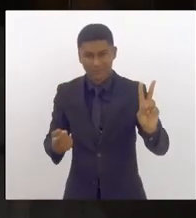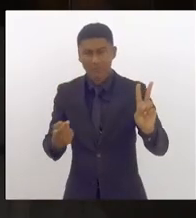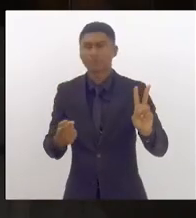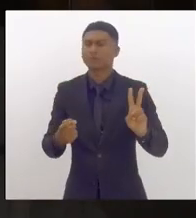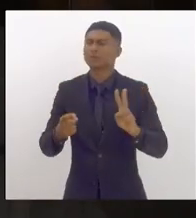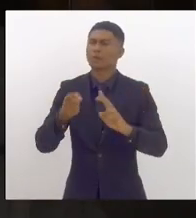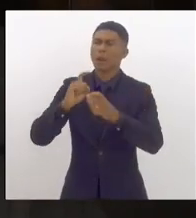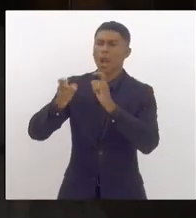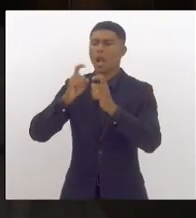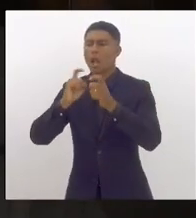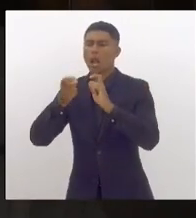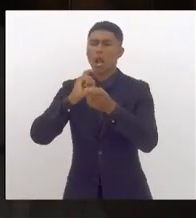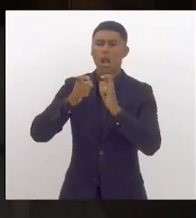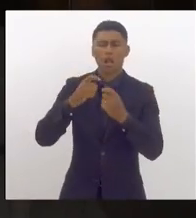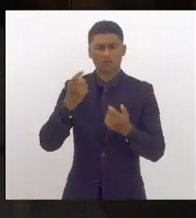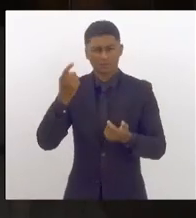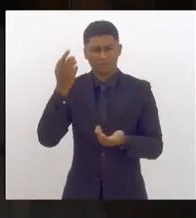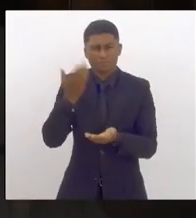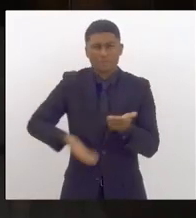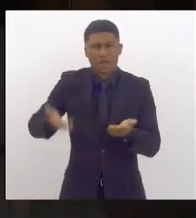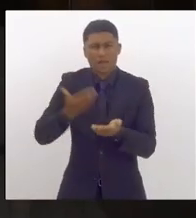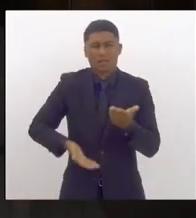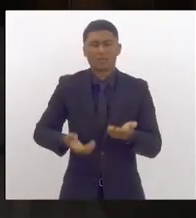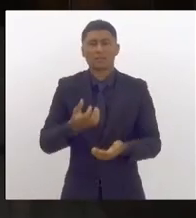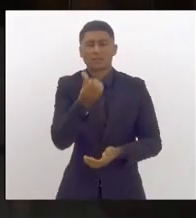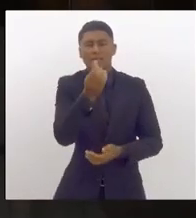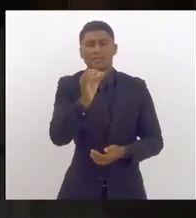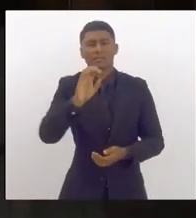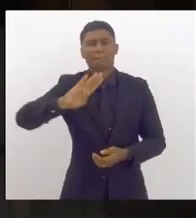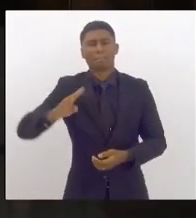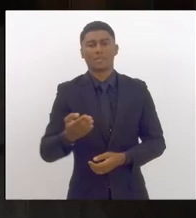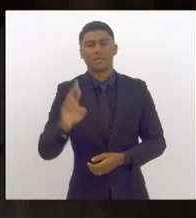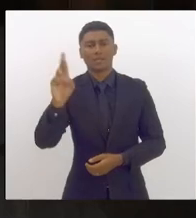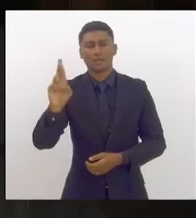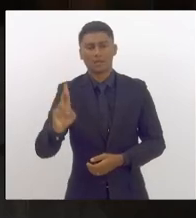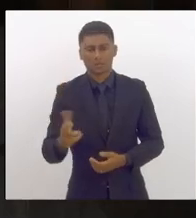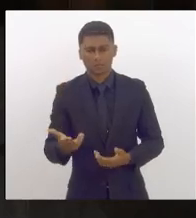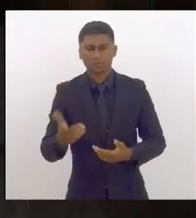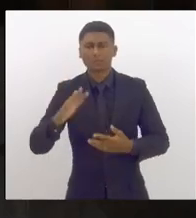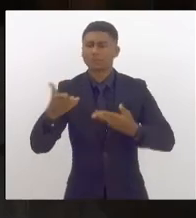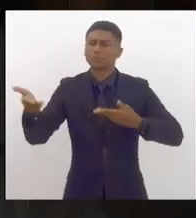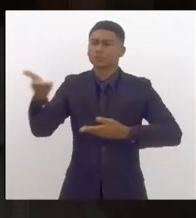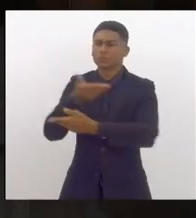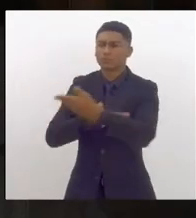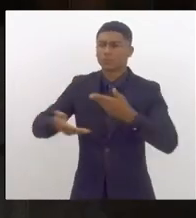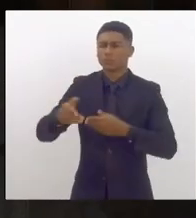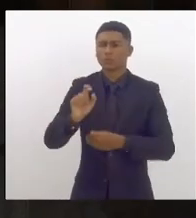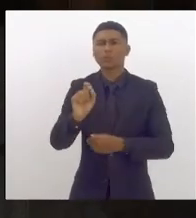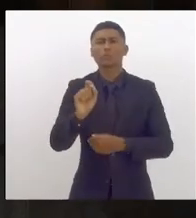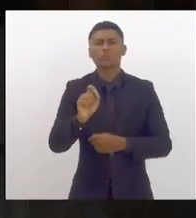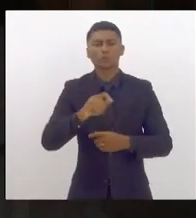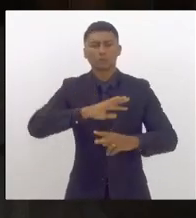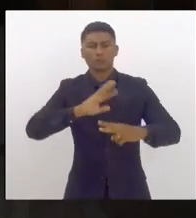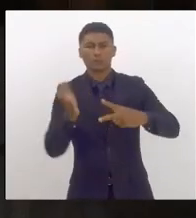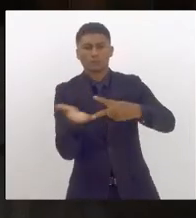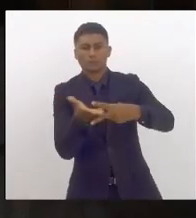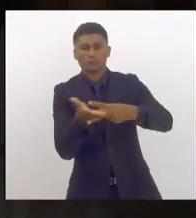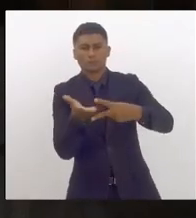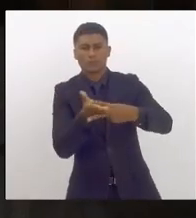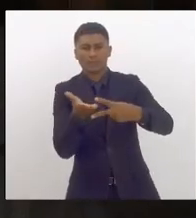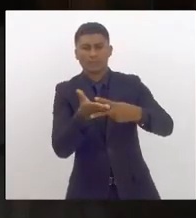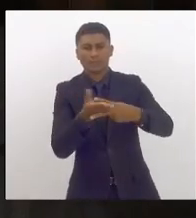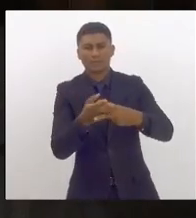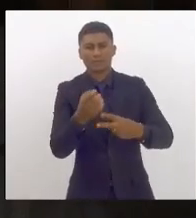negociando uma perda que chegava a 60 milhões de reais trocando isso por 18 a 17 parcelas de